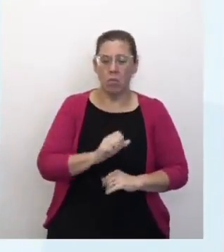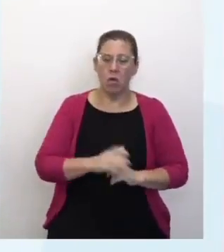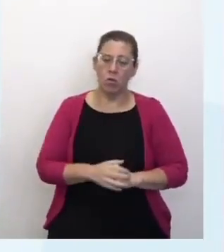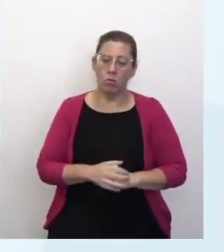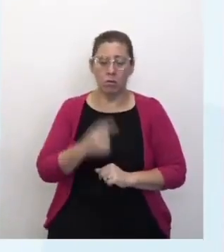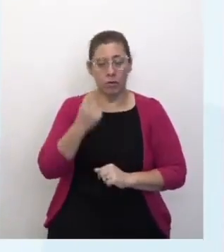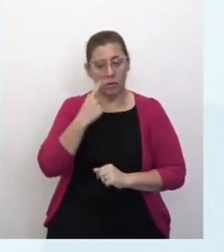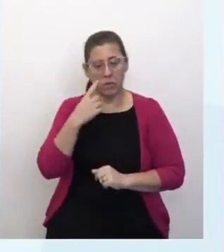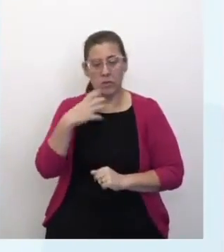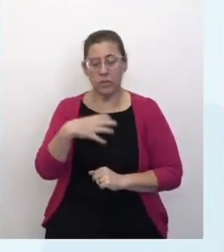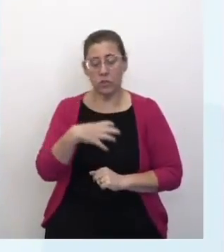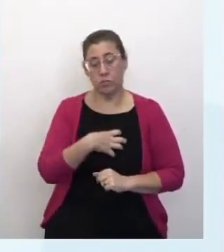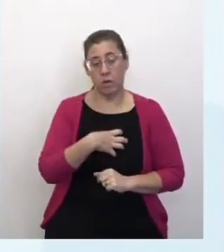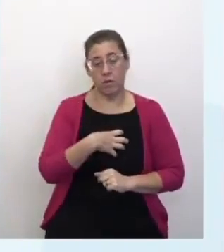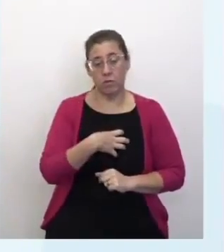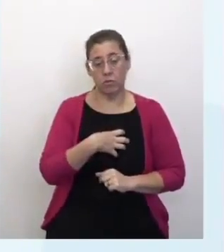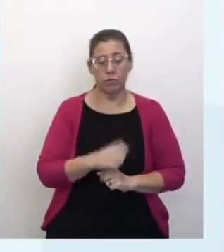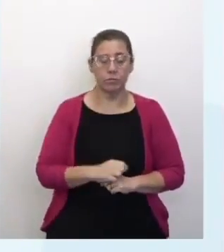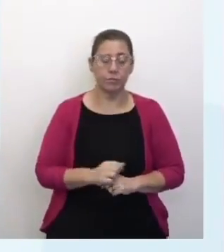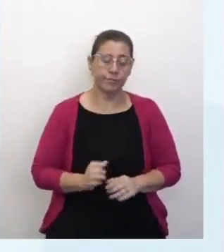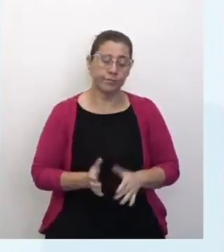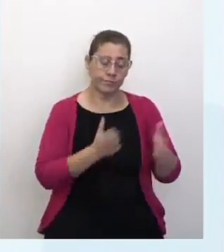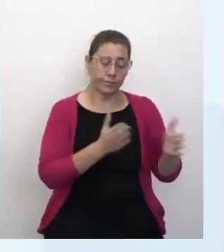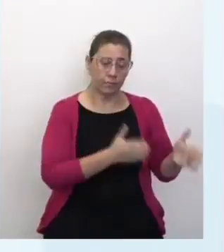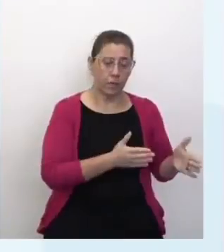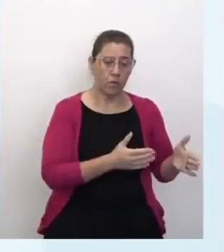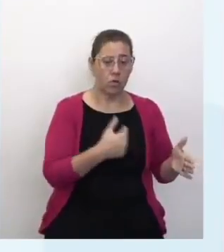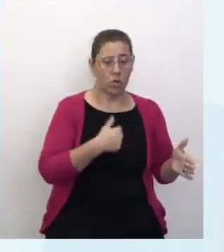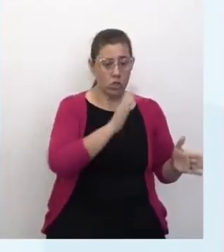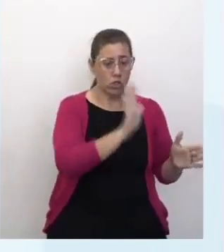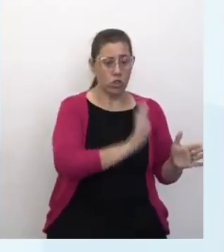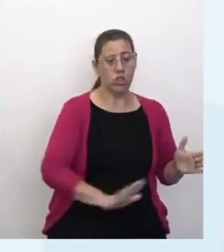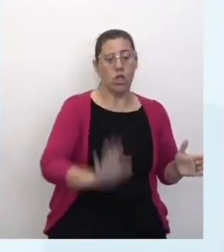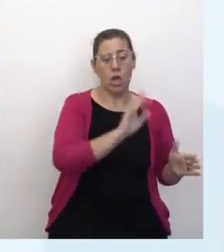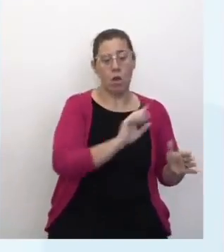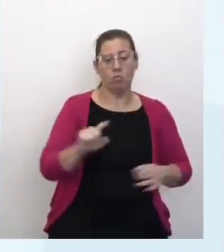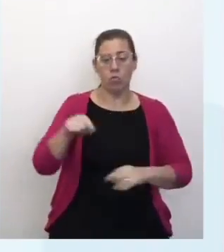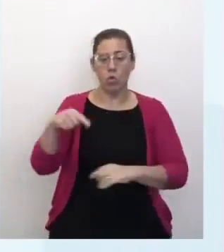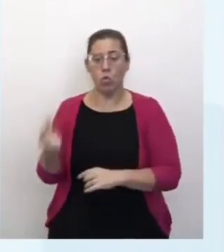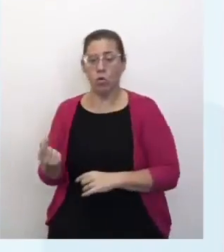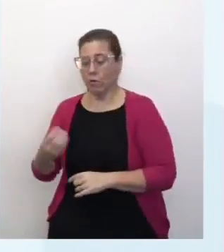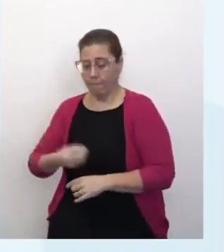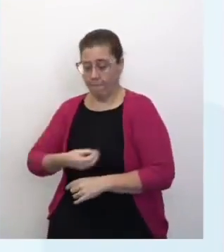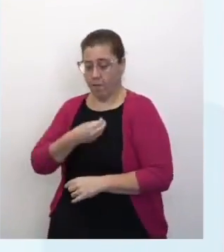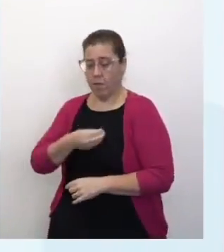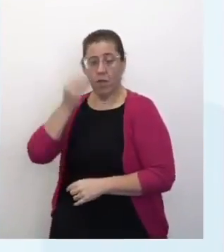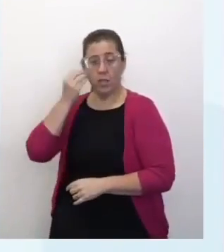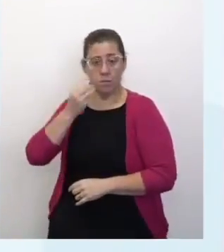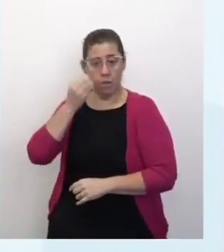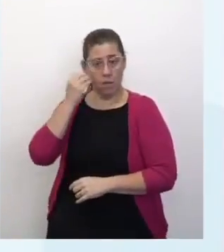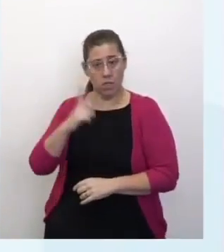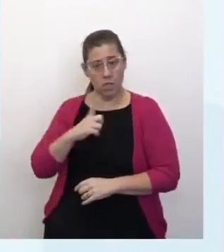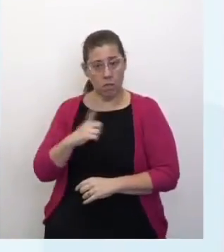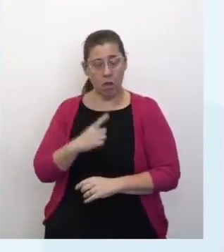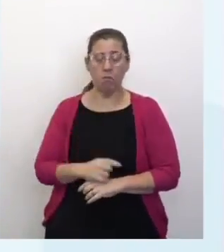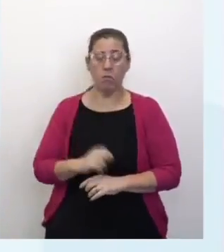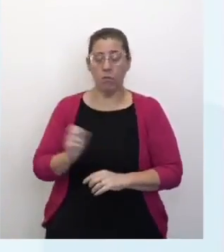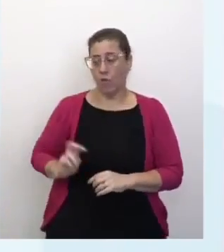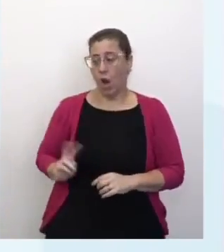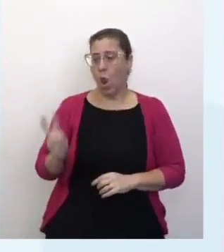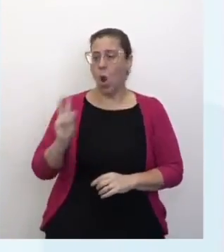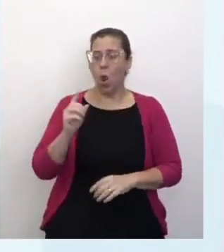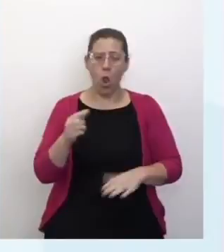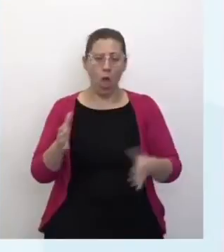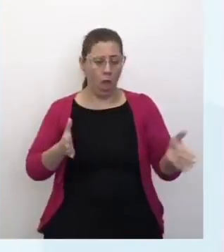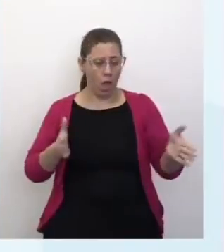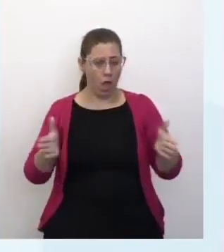o sentimento de forma geral e o outro a partir de si, a partir da sua vivência. E isso muito refletido, exato, nos valores da época. Os valores